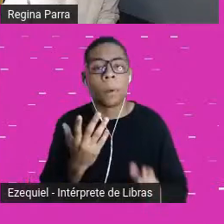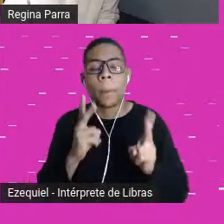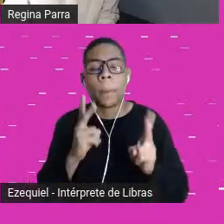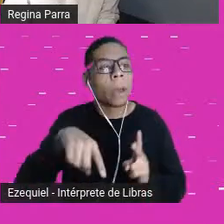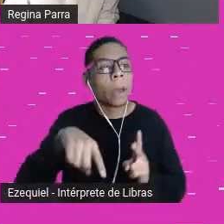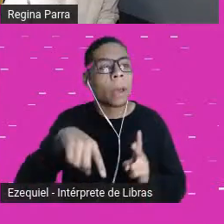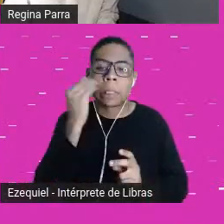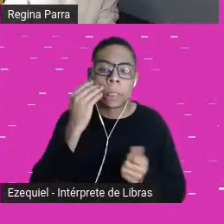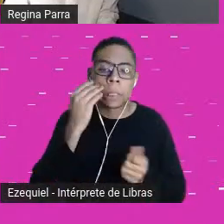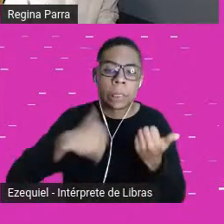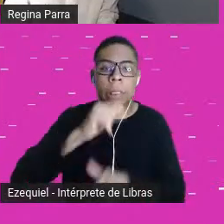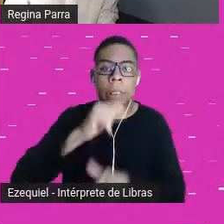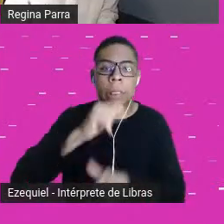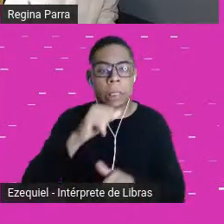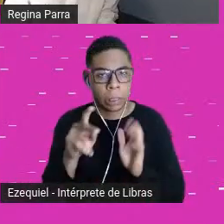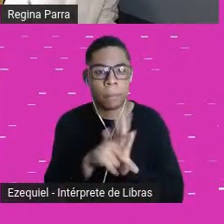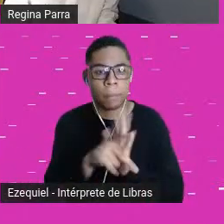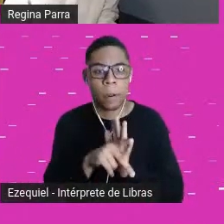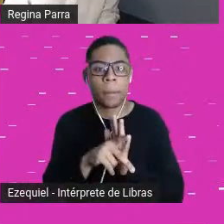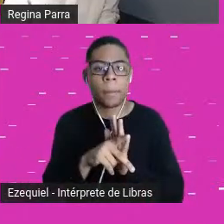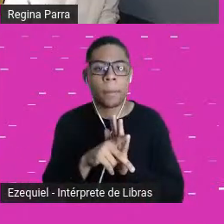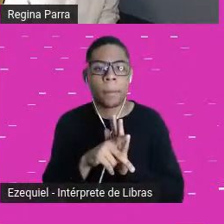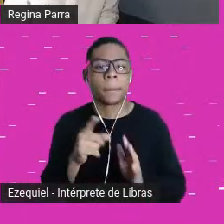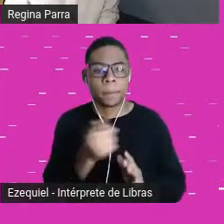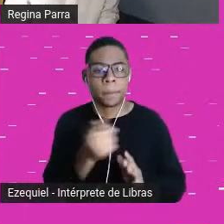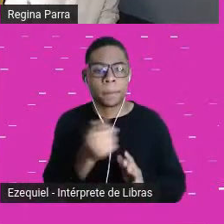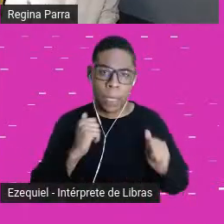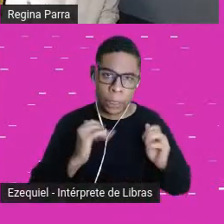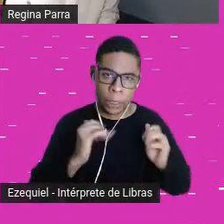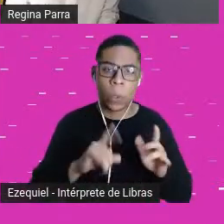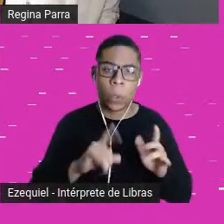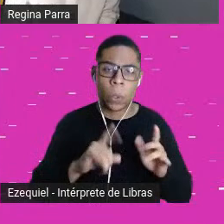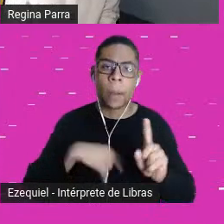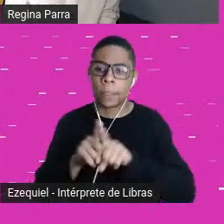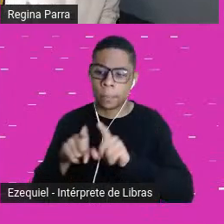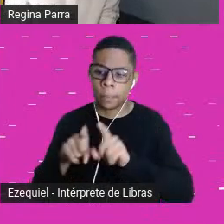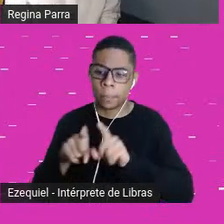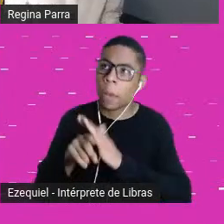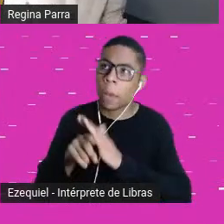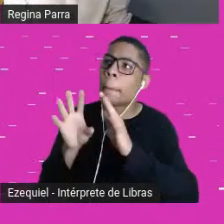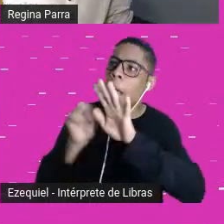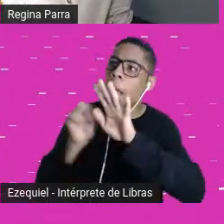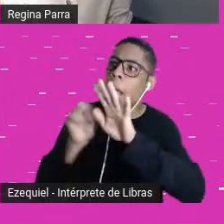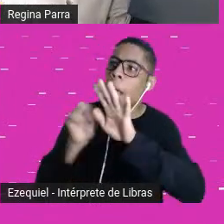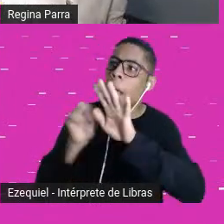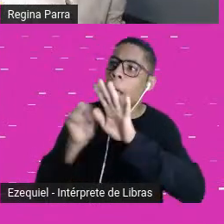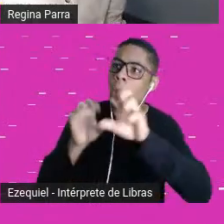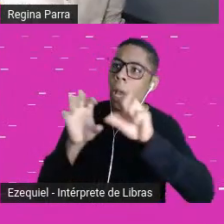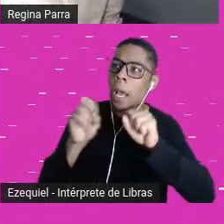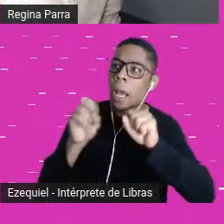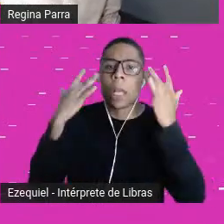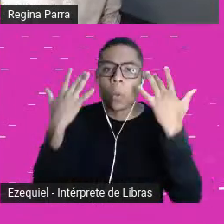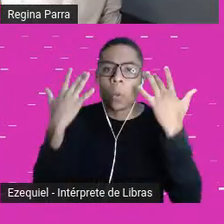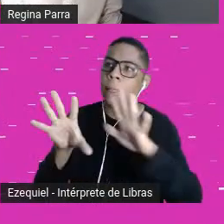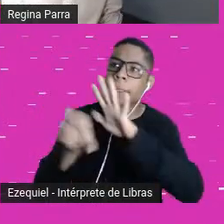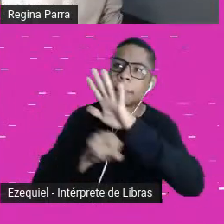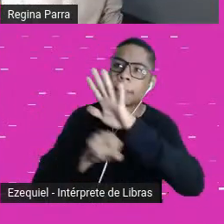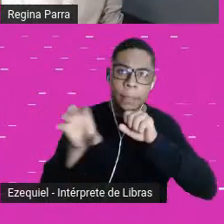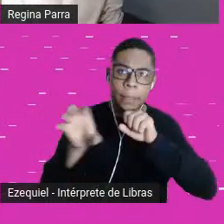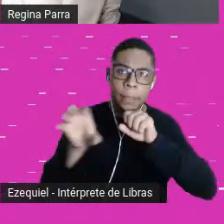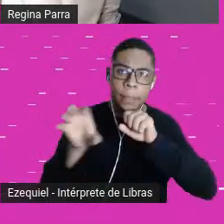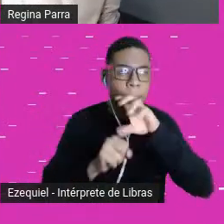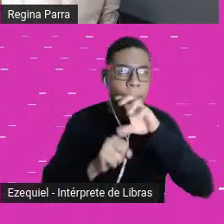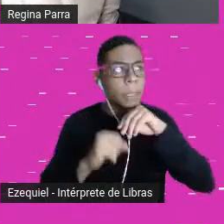nesses códigos da natureza, né? Então, se você puder relembrar e trazer aqui para a gente.